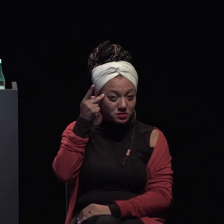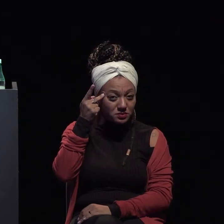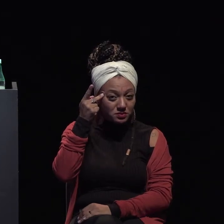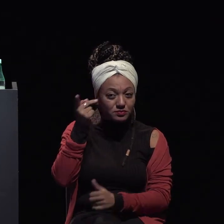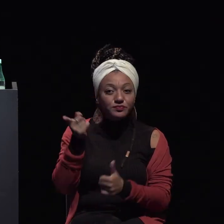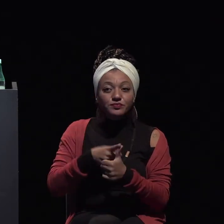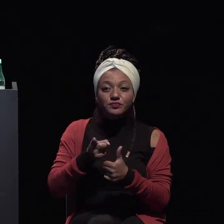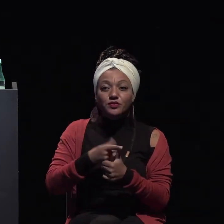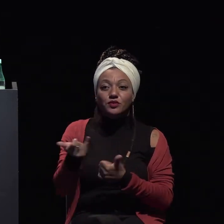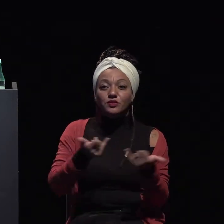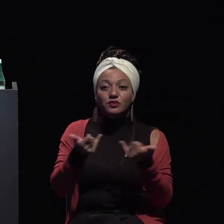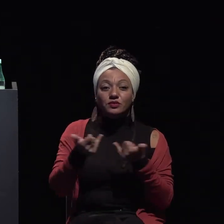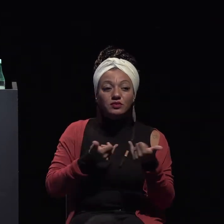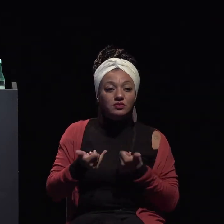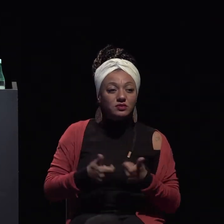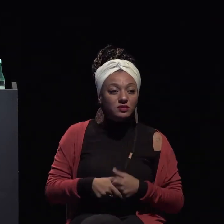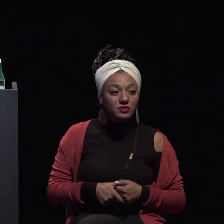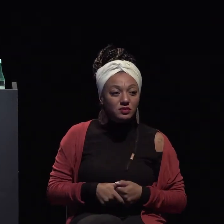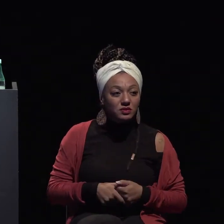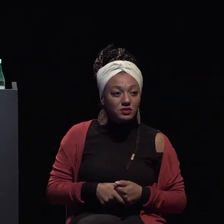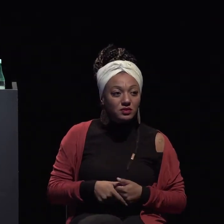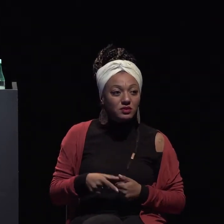Conta uma história.